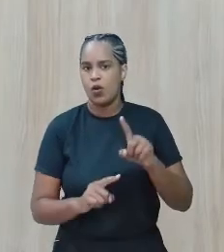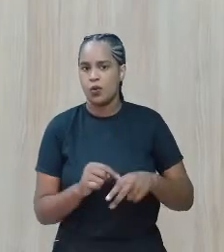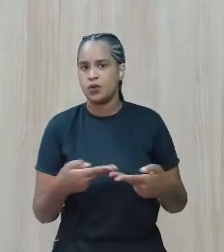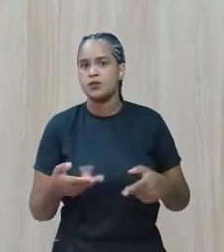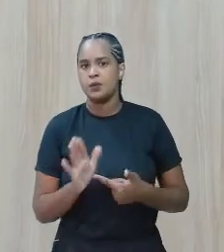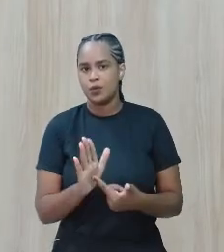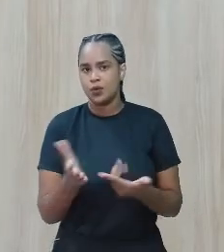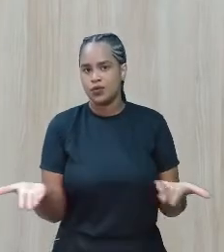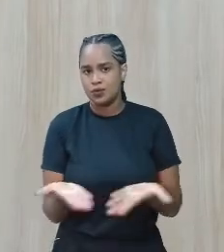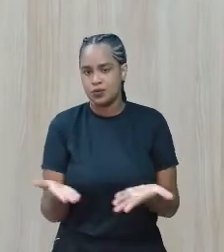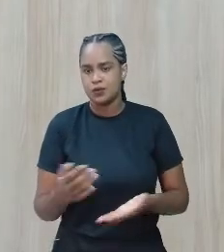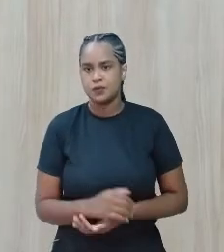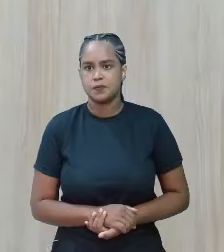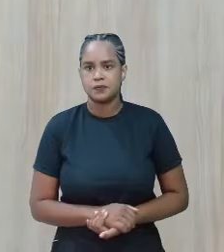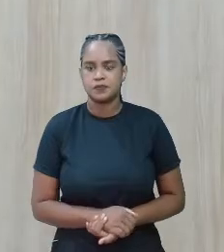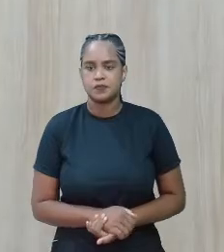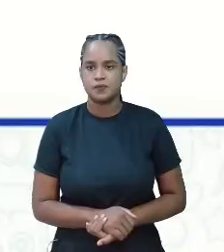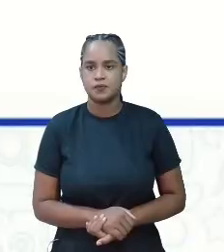ele vai mostrar para vocês.